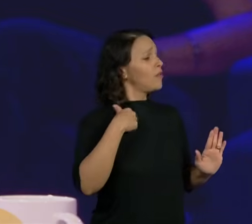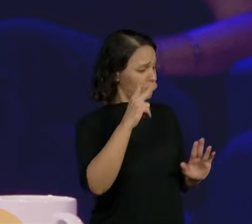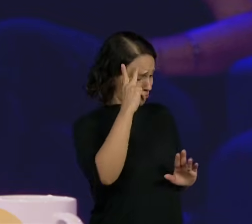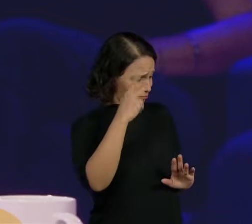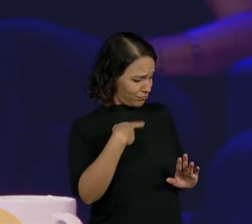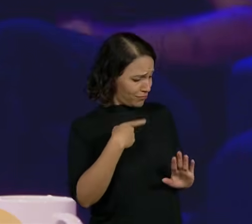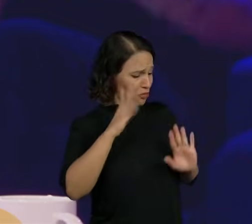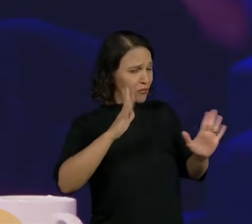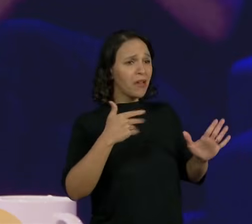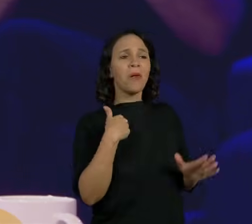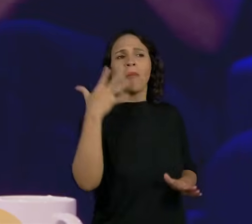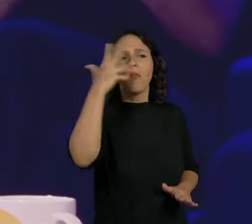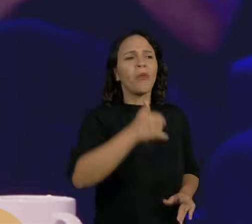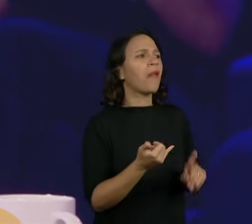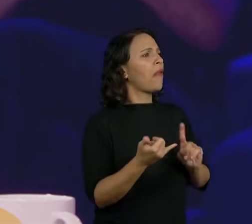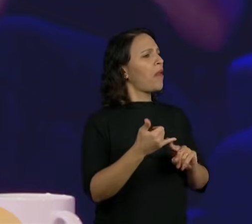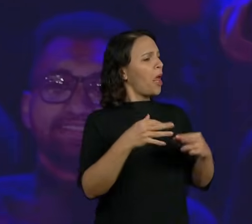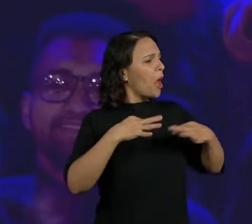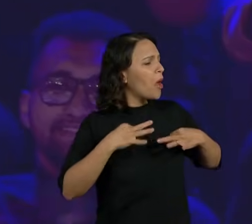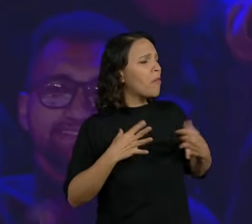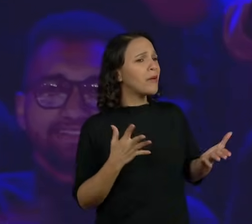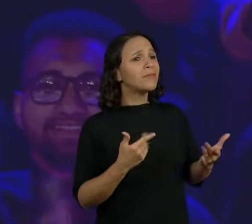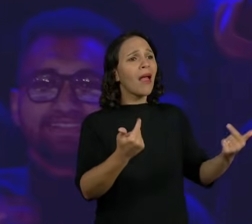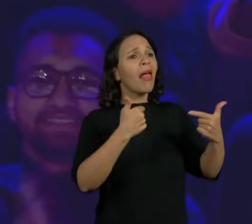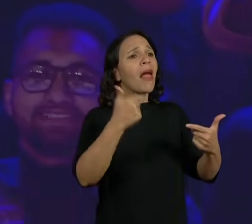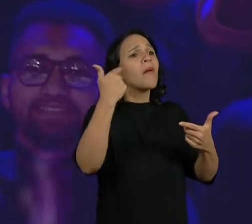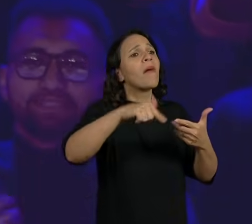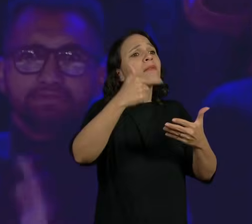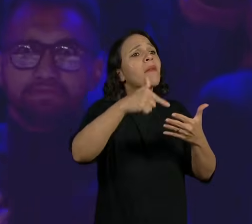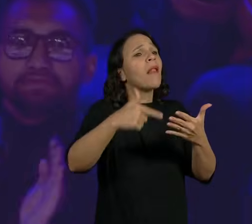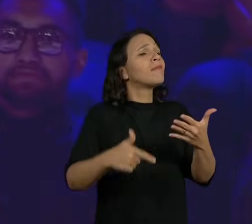já falou da sua beleza, né?